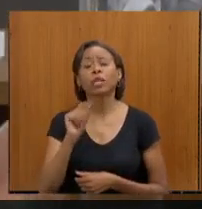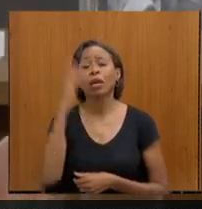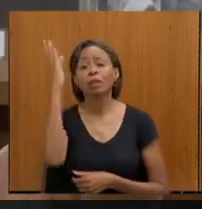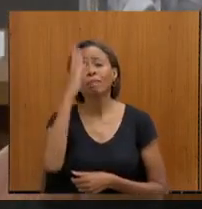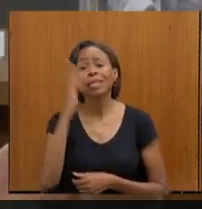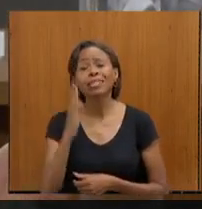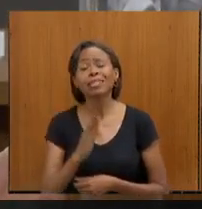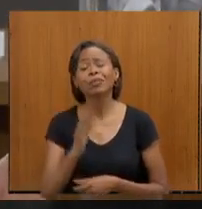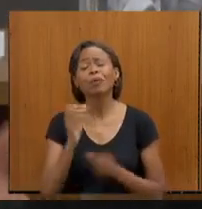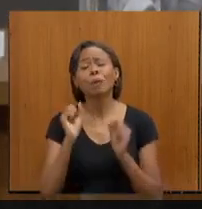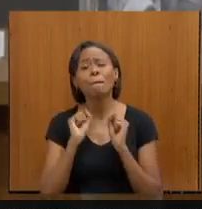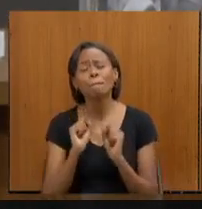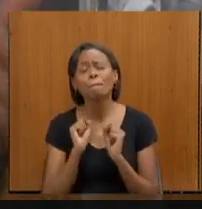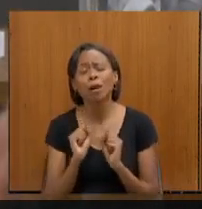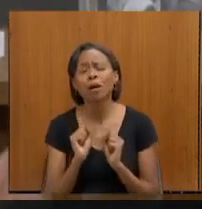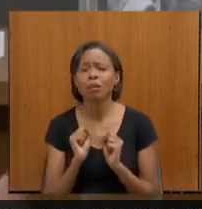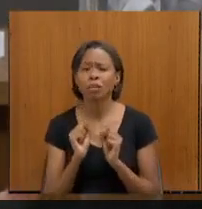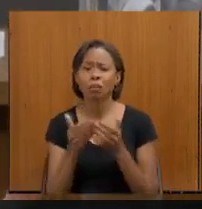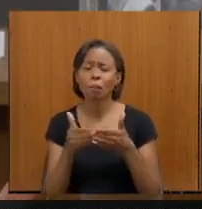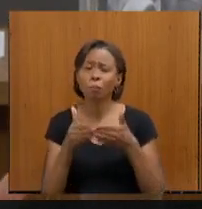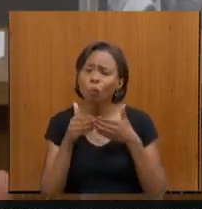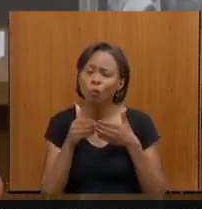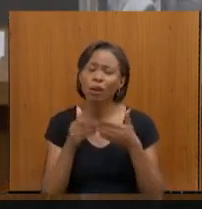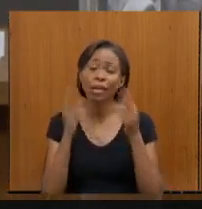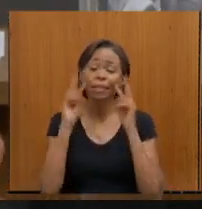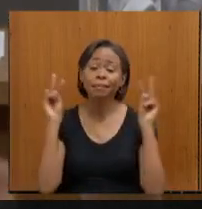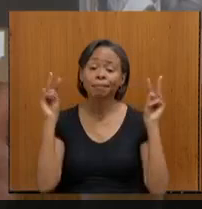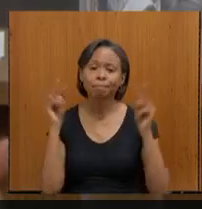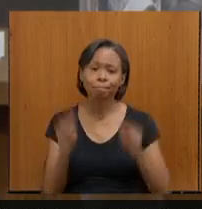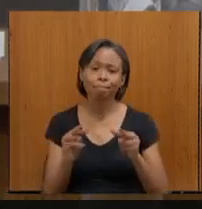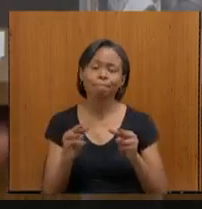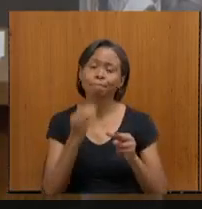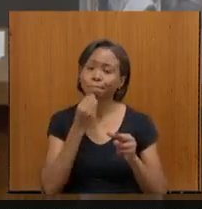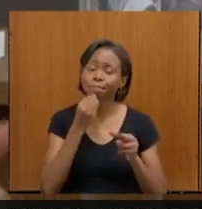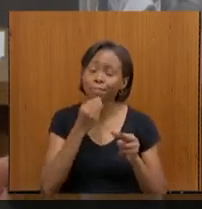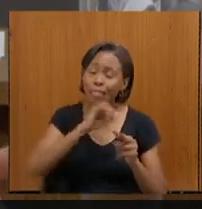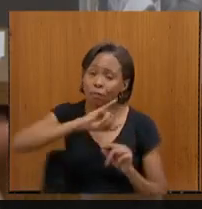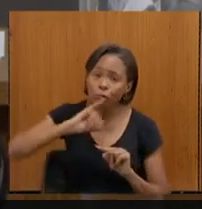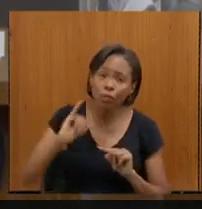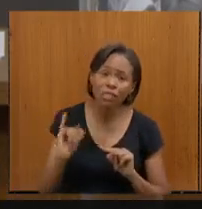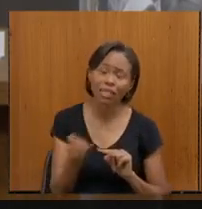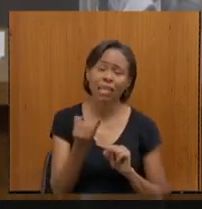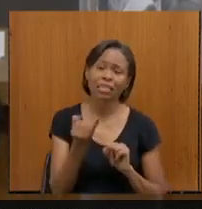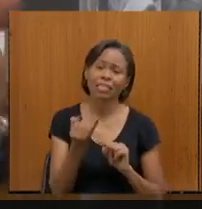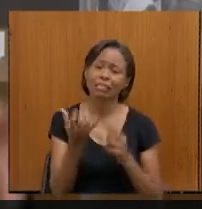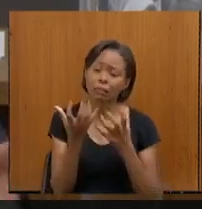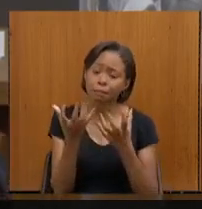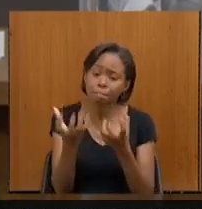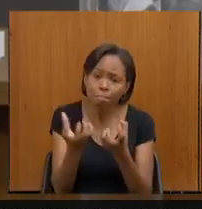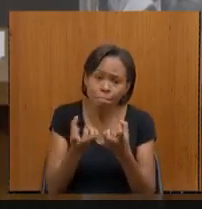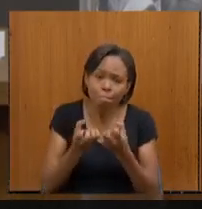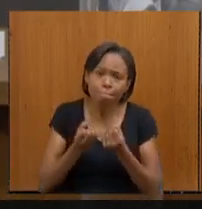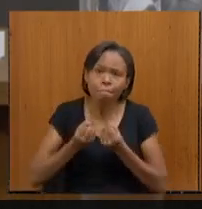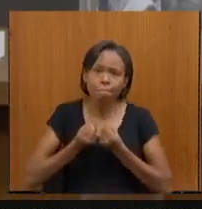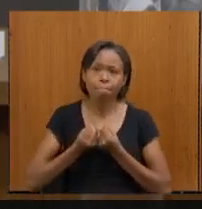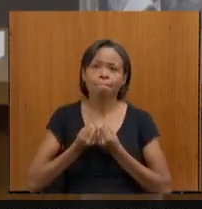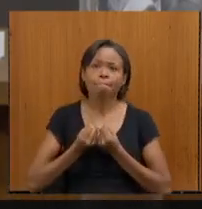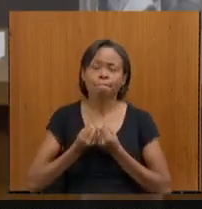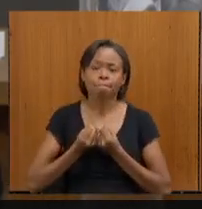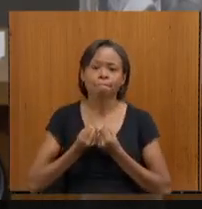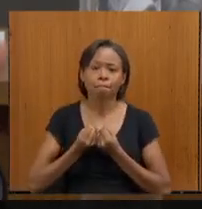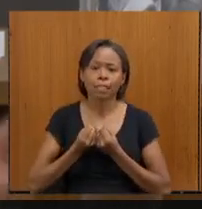enxerga a possibilidade a oportunidade que ela tenha e realmente Abraça ela e se torna realmente um